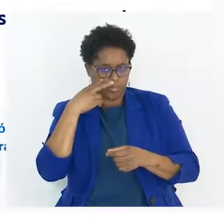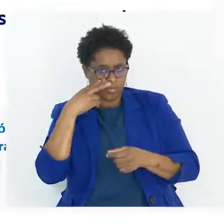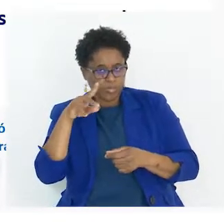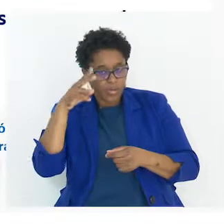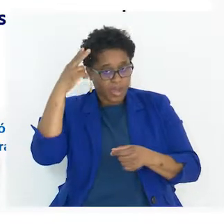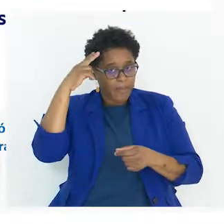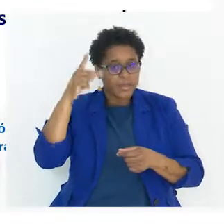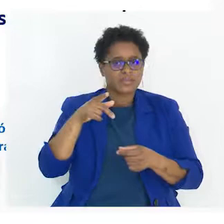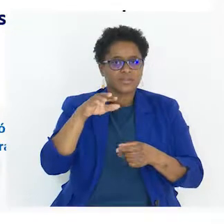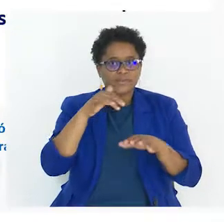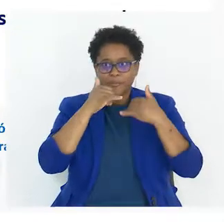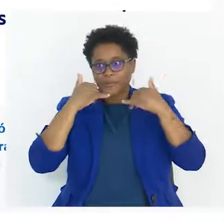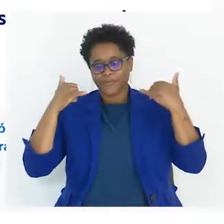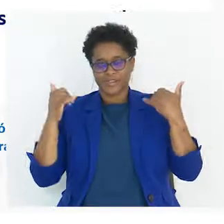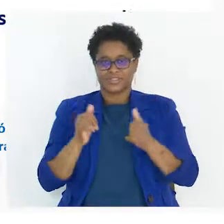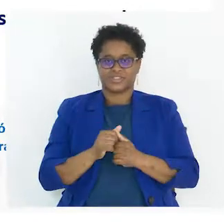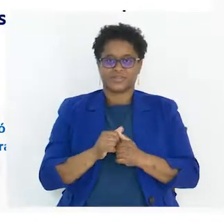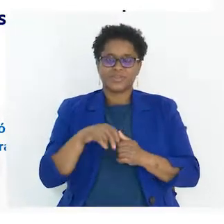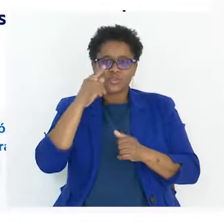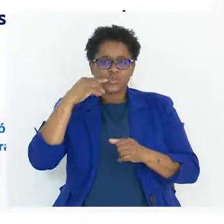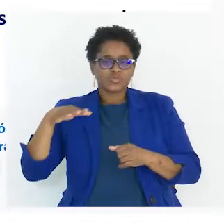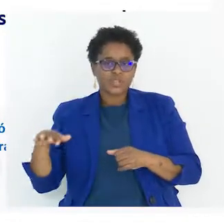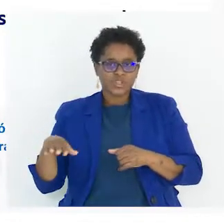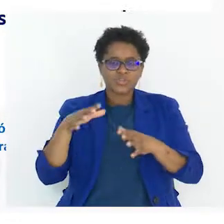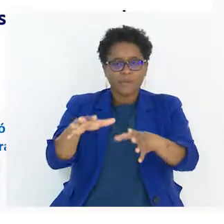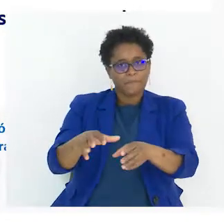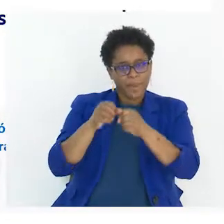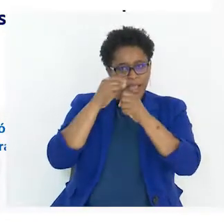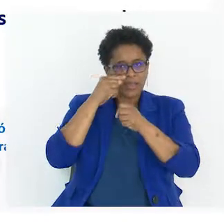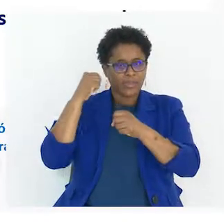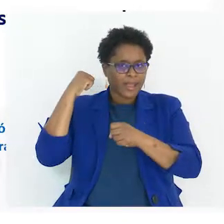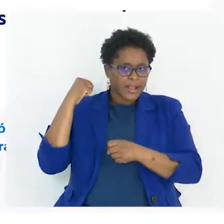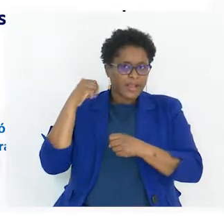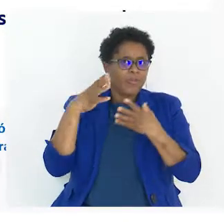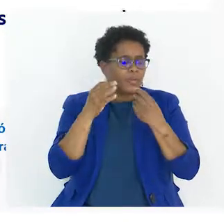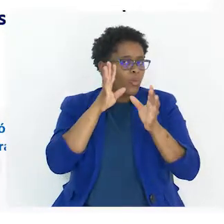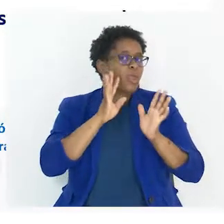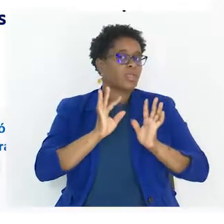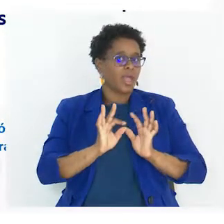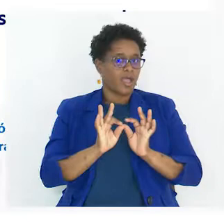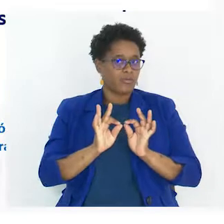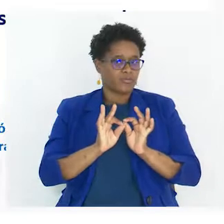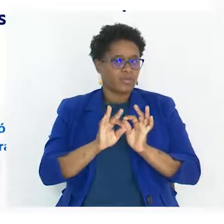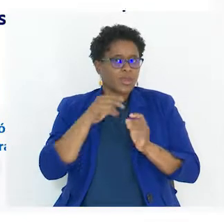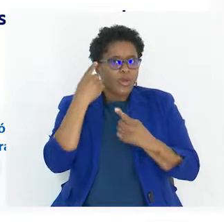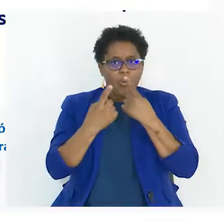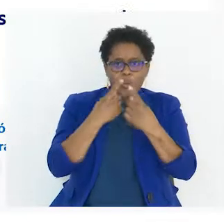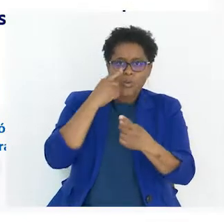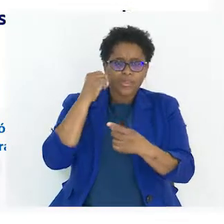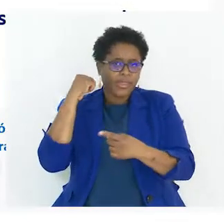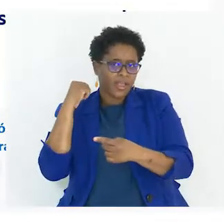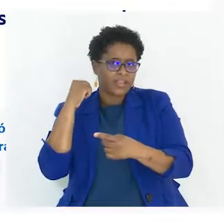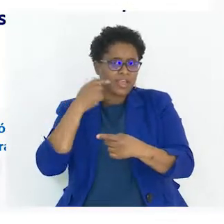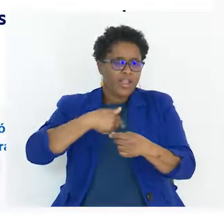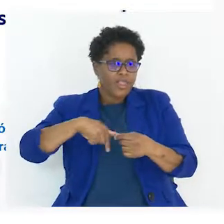cabeça. Sentia muito feliz. Os meninos pegaram nele com muito cuidado